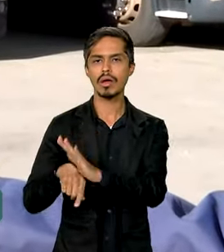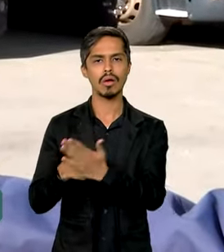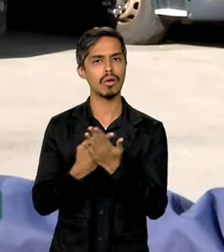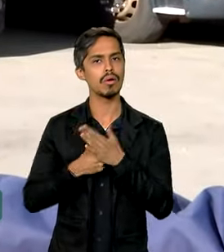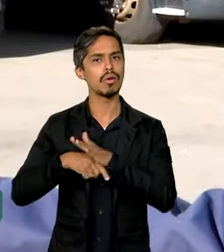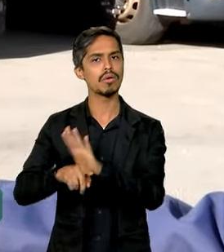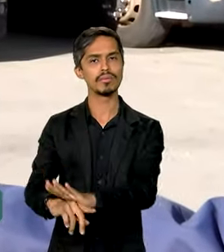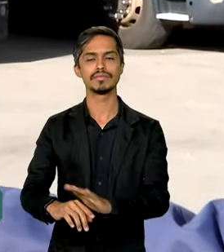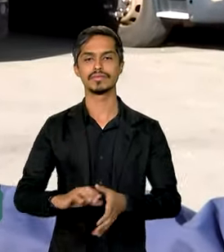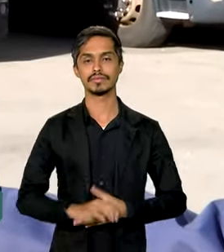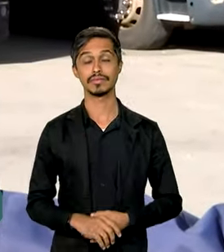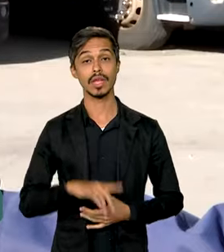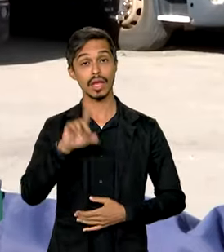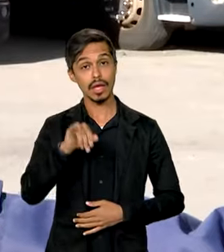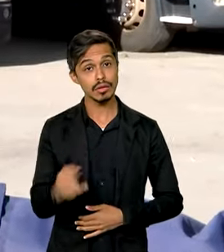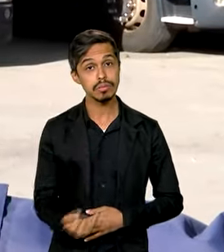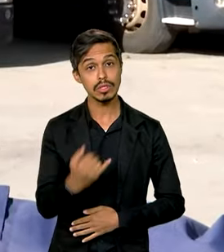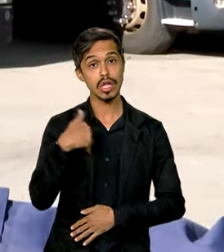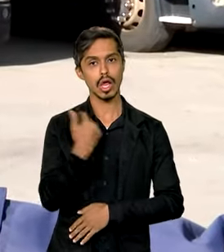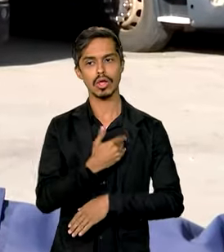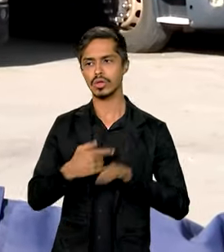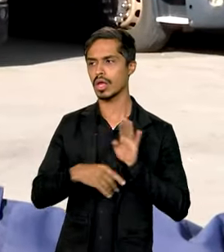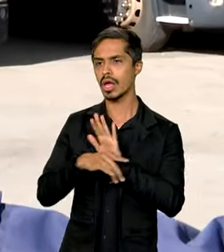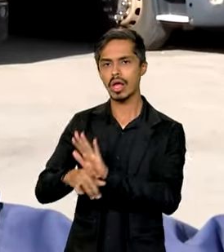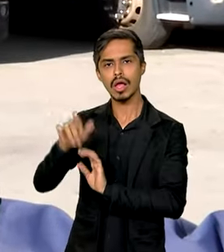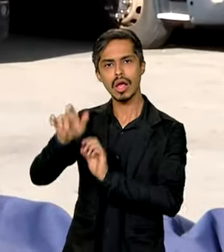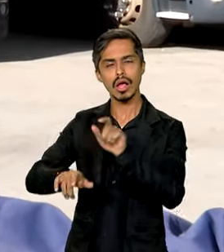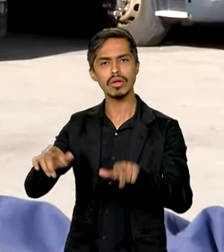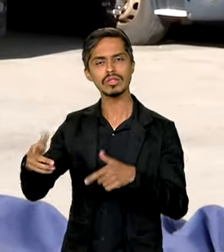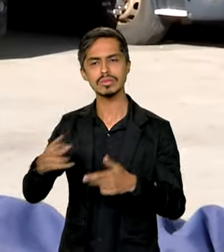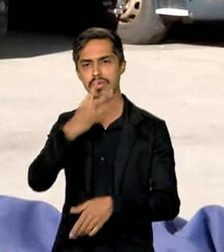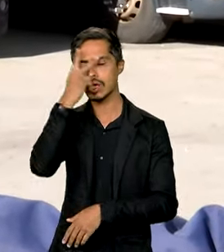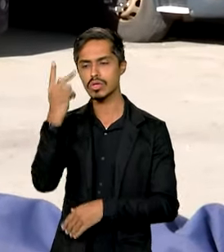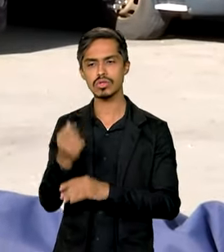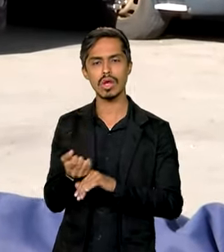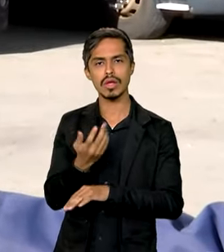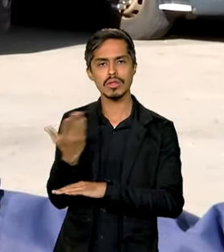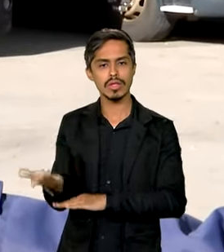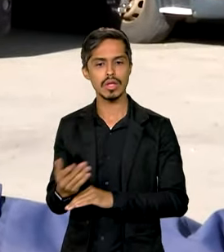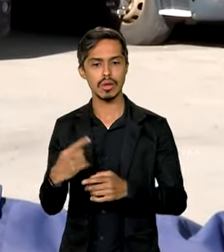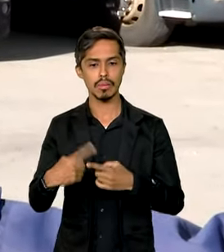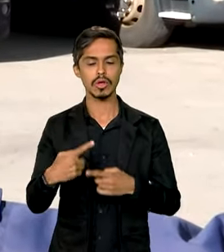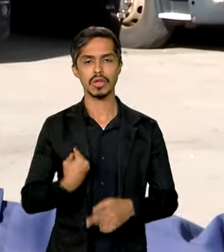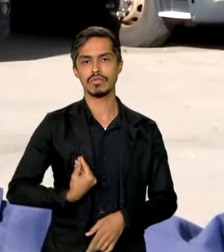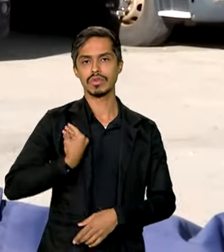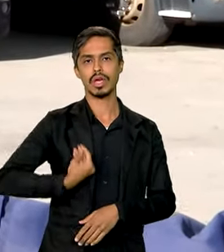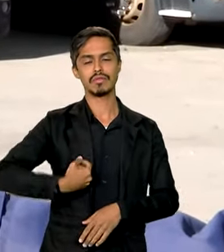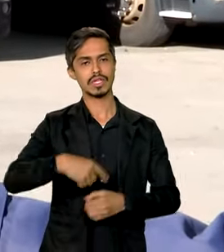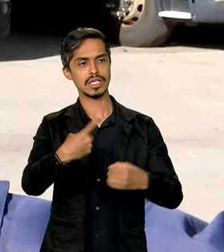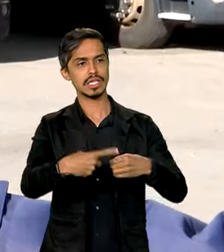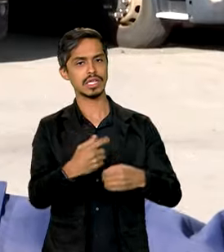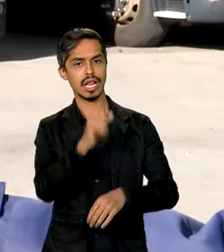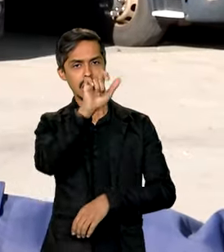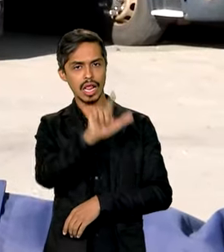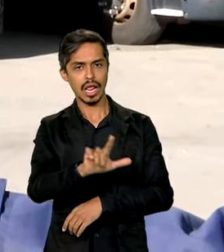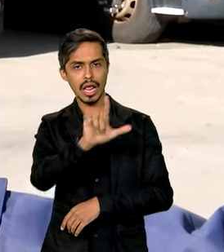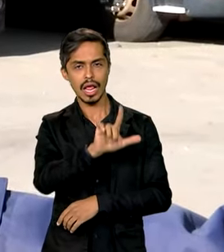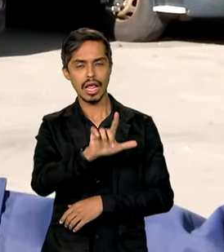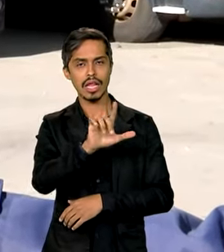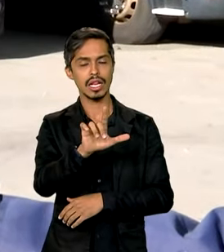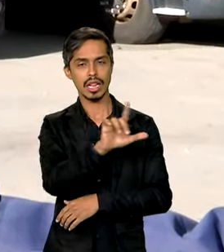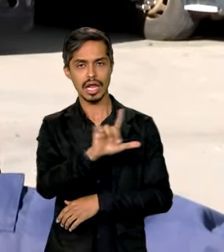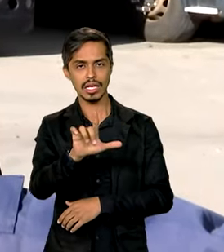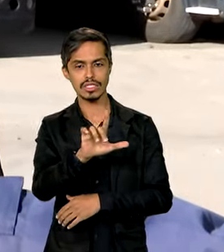É muito importante fazer essa ajuda para os irmãos vizinhos, porque eu vivo em Cidade do Leste, próximo a Foz do